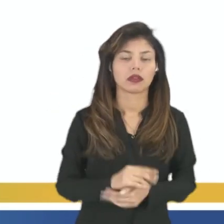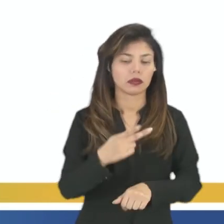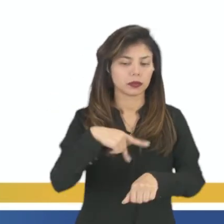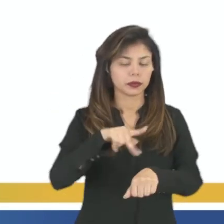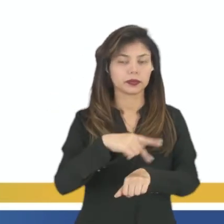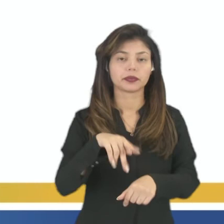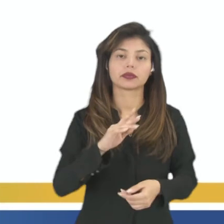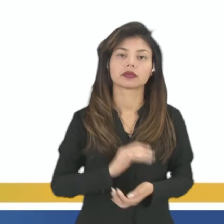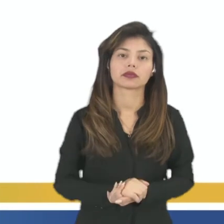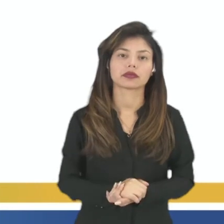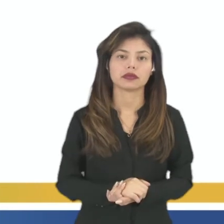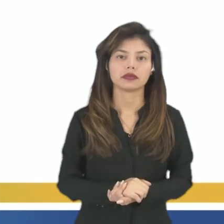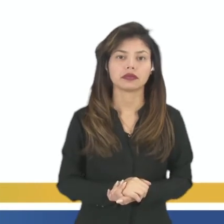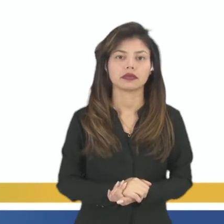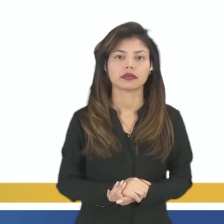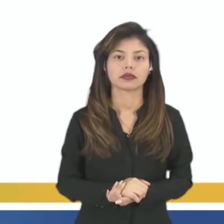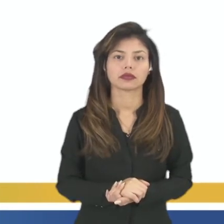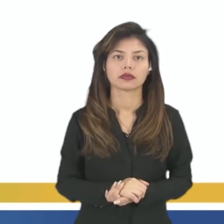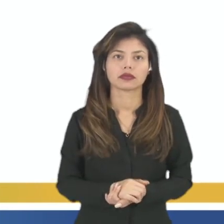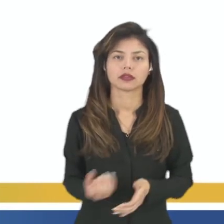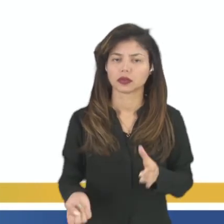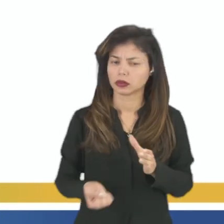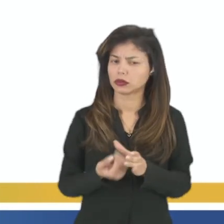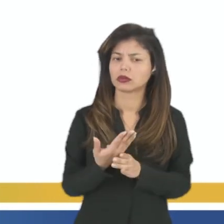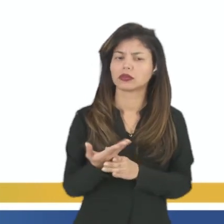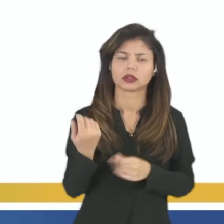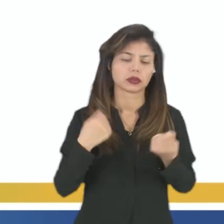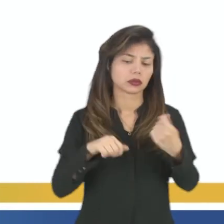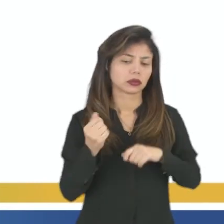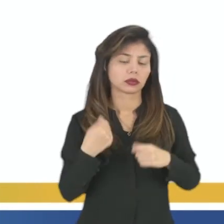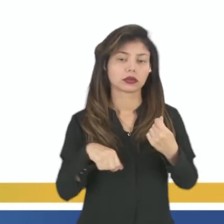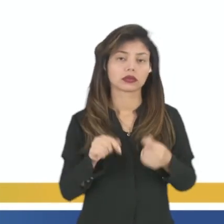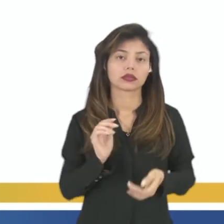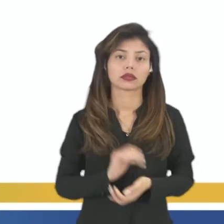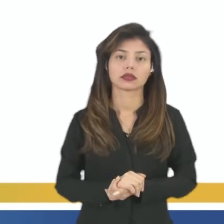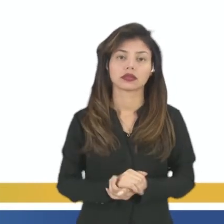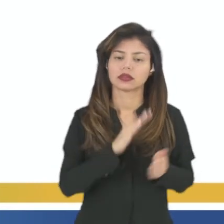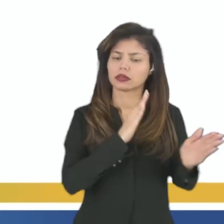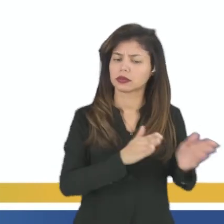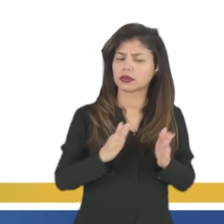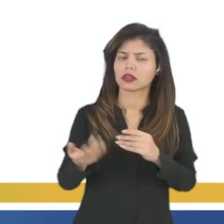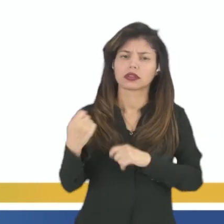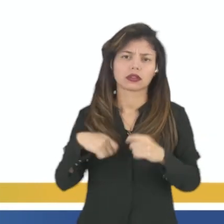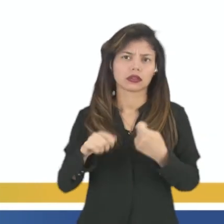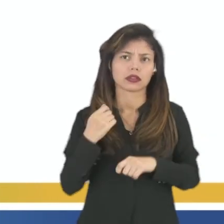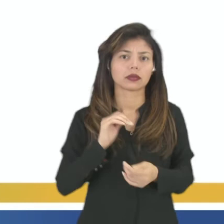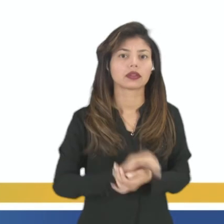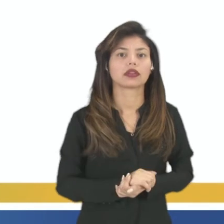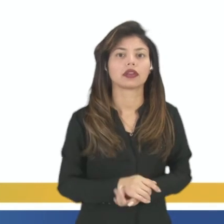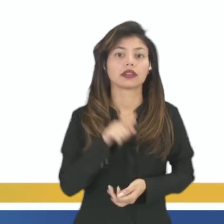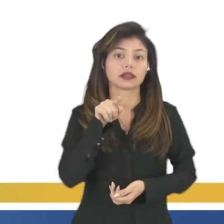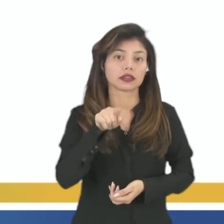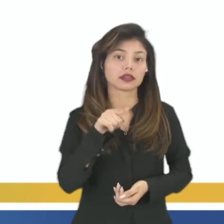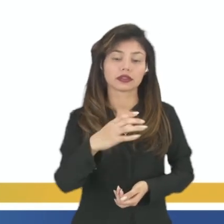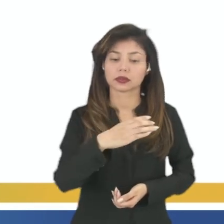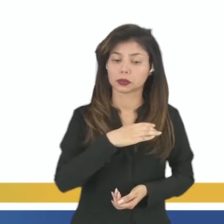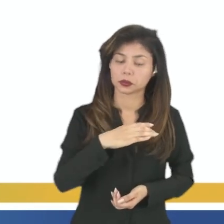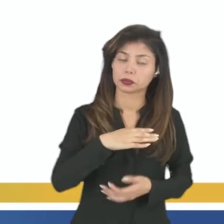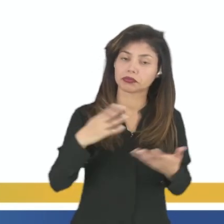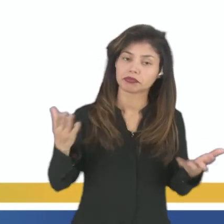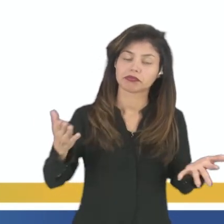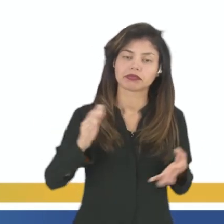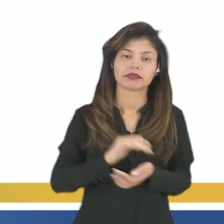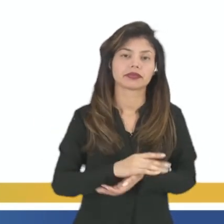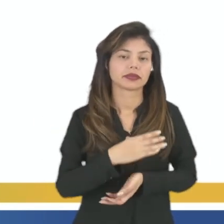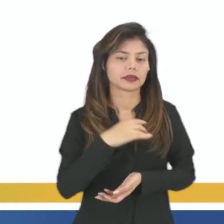né, gera em torno da economia, da parte econômica dessa cidade aí. Então